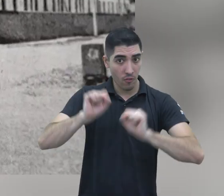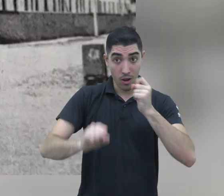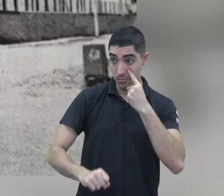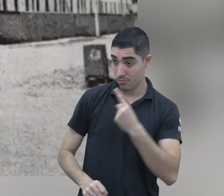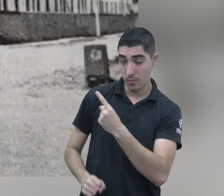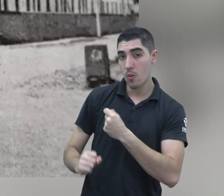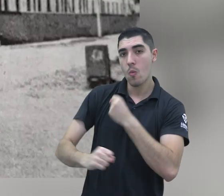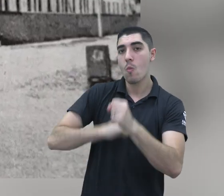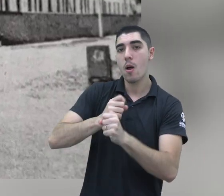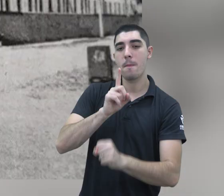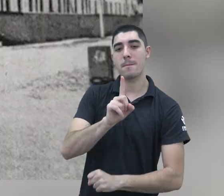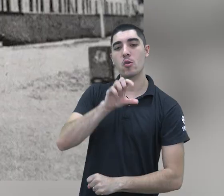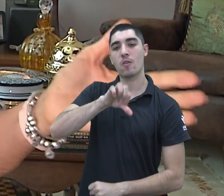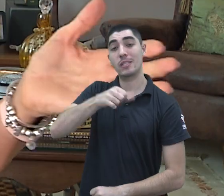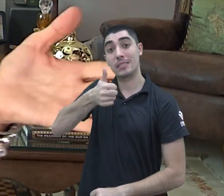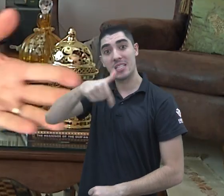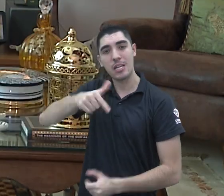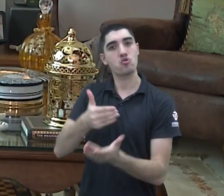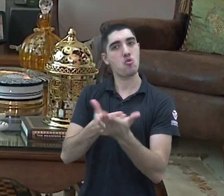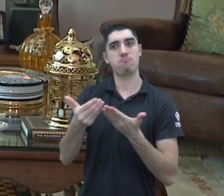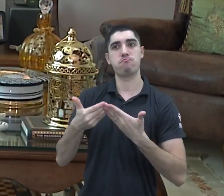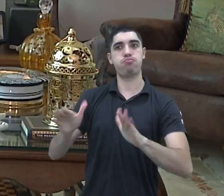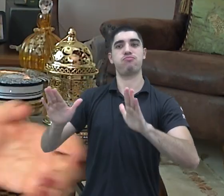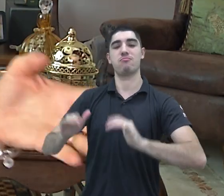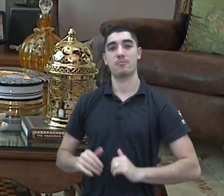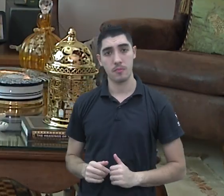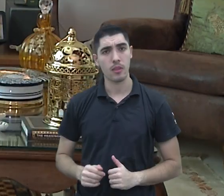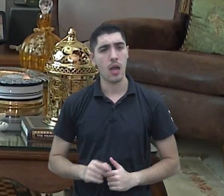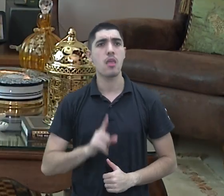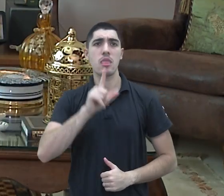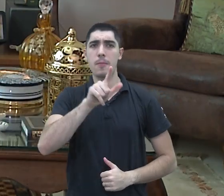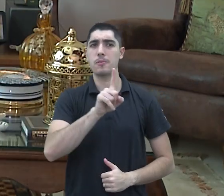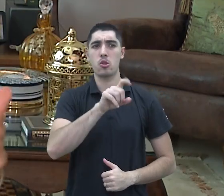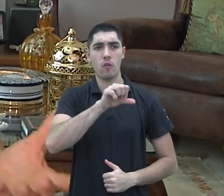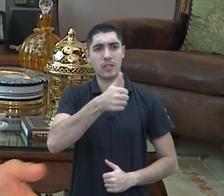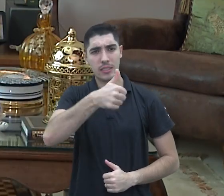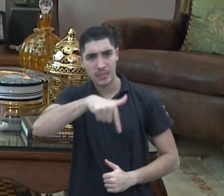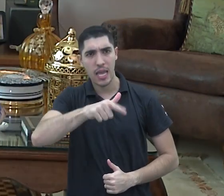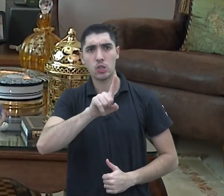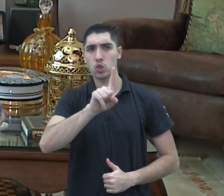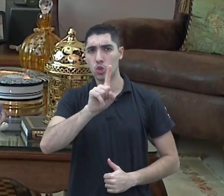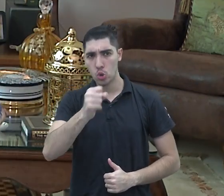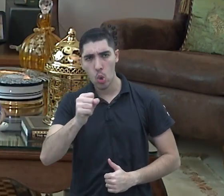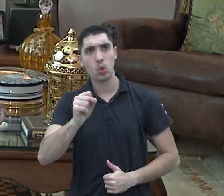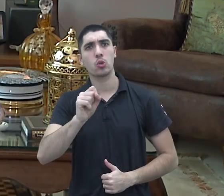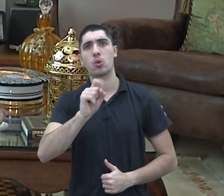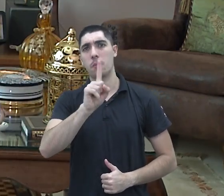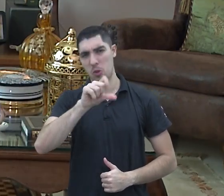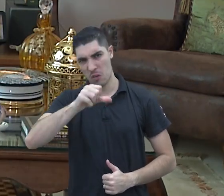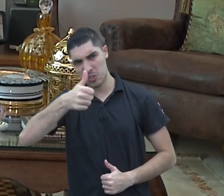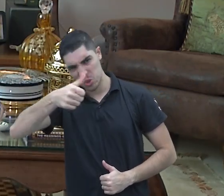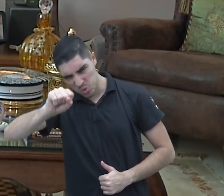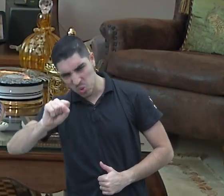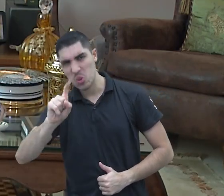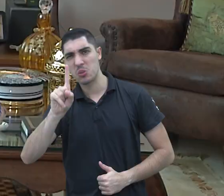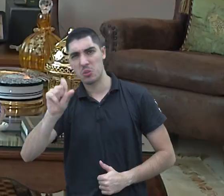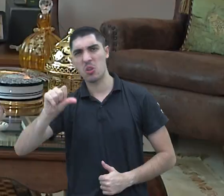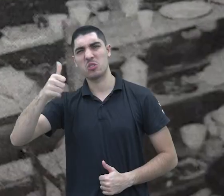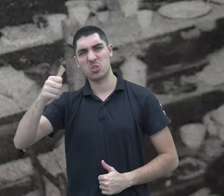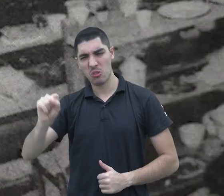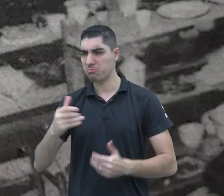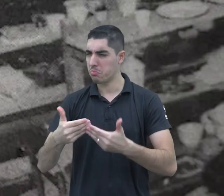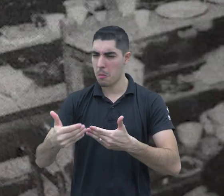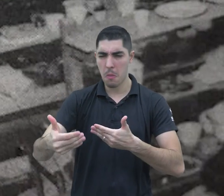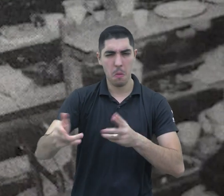em 1917. Então daí para frente que ele começou, 18, 19, a fazer a fábrica, entendeu? Para inaugurar em